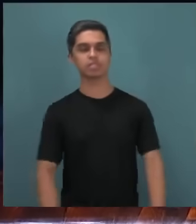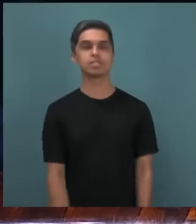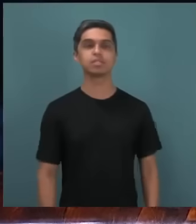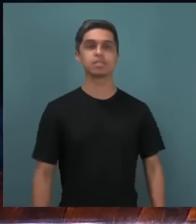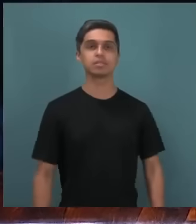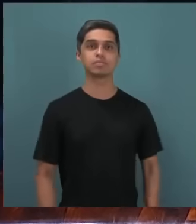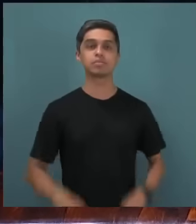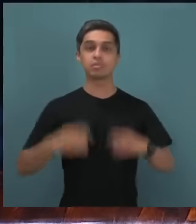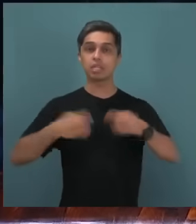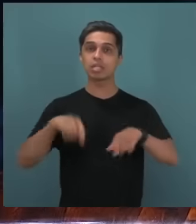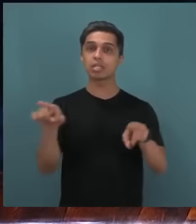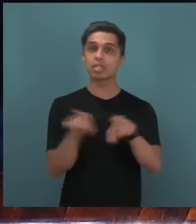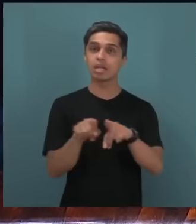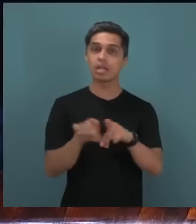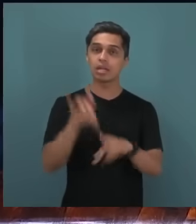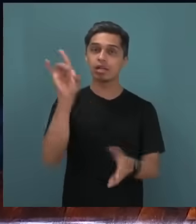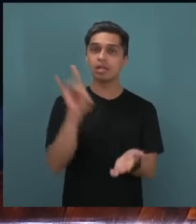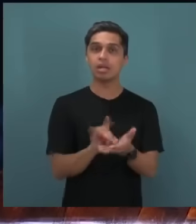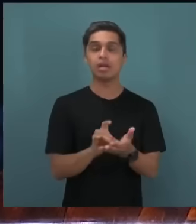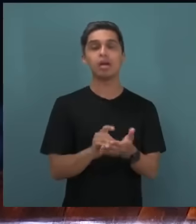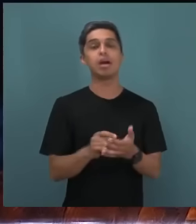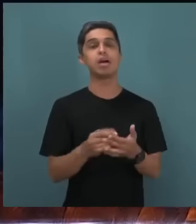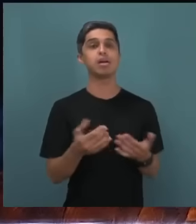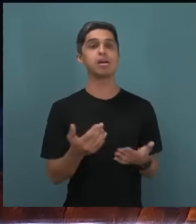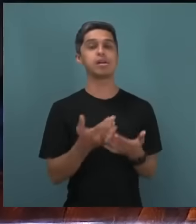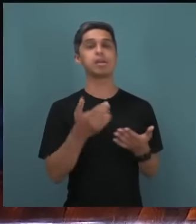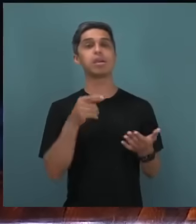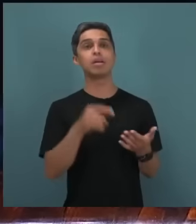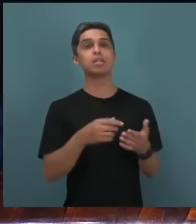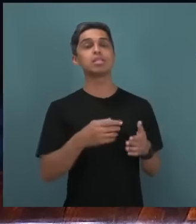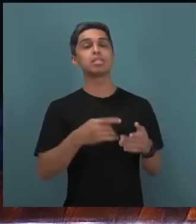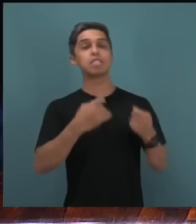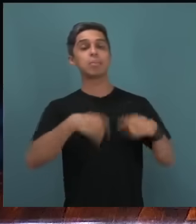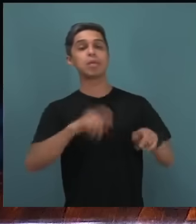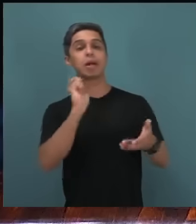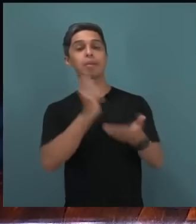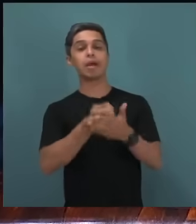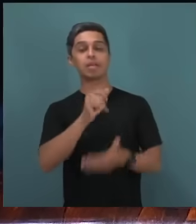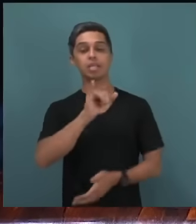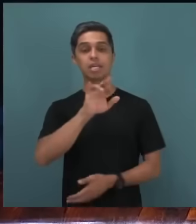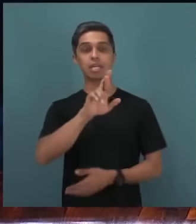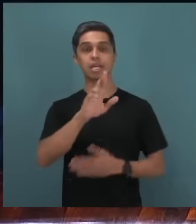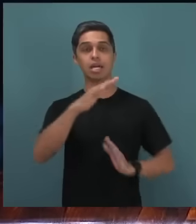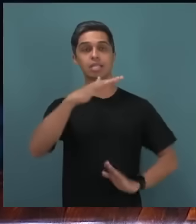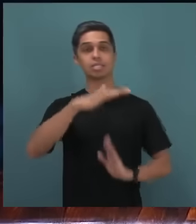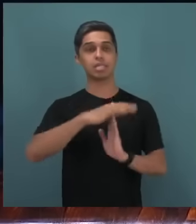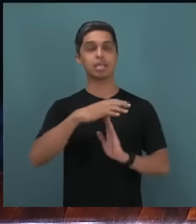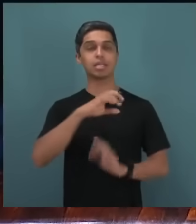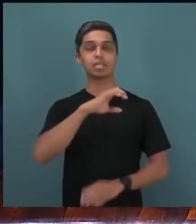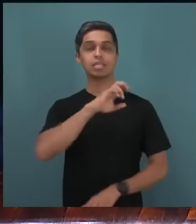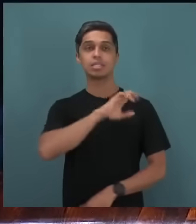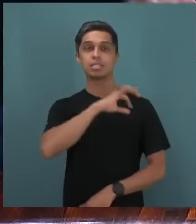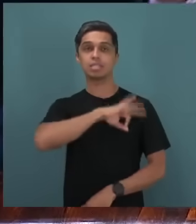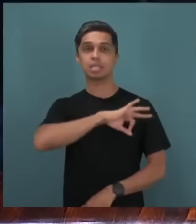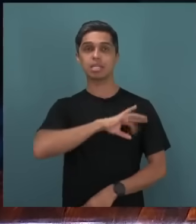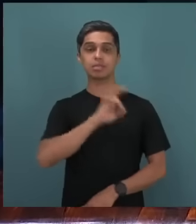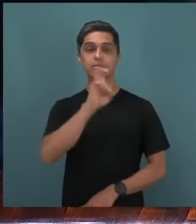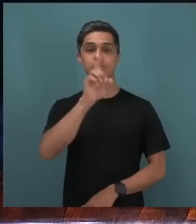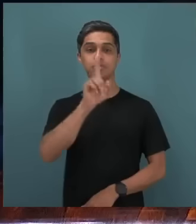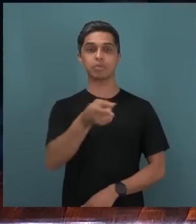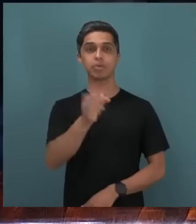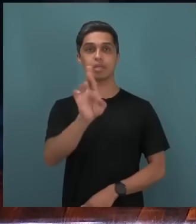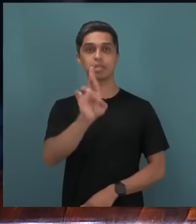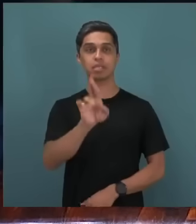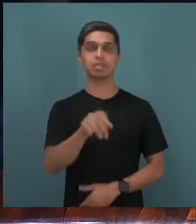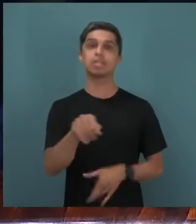garantir a isenção do imposto de renda para quem ganha até R$5.000 e